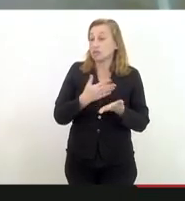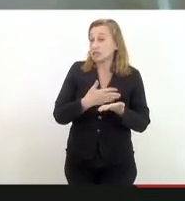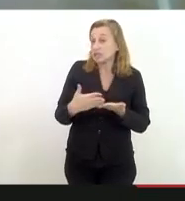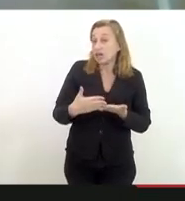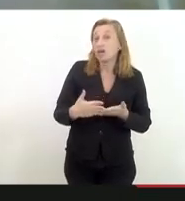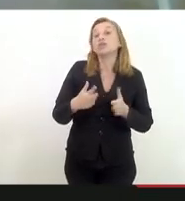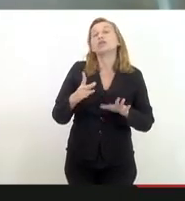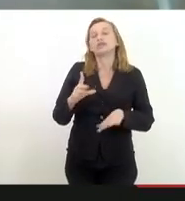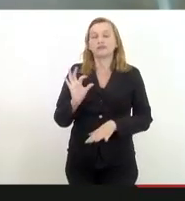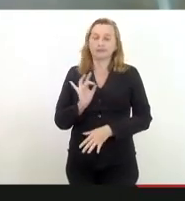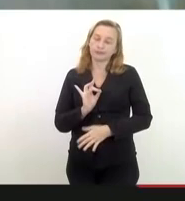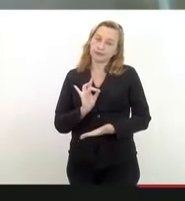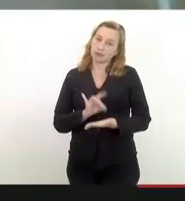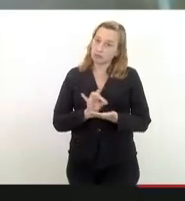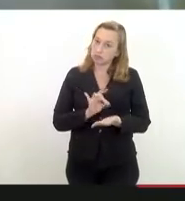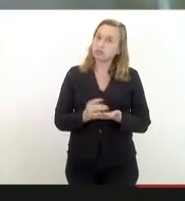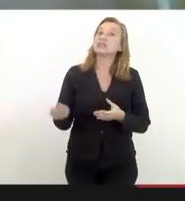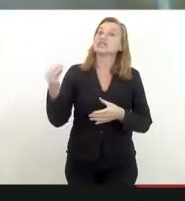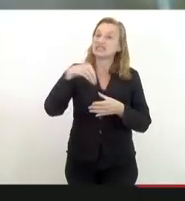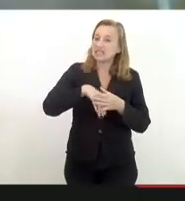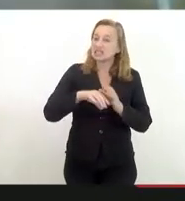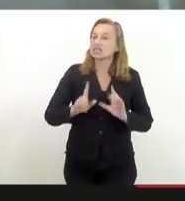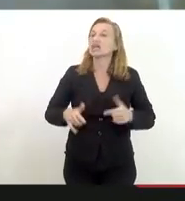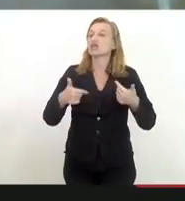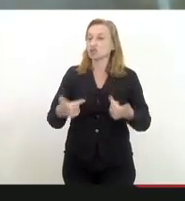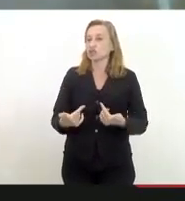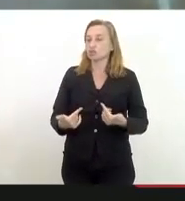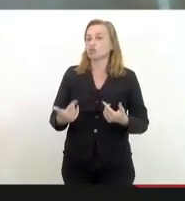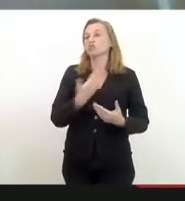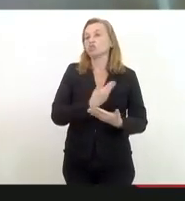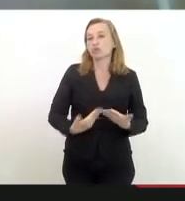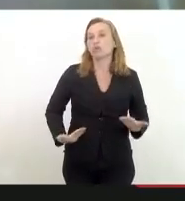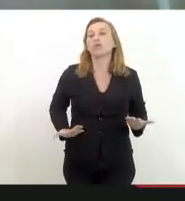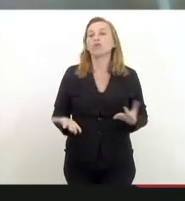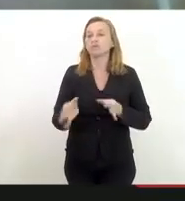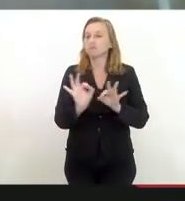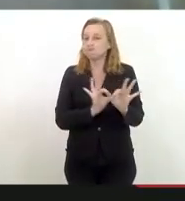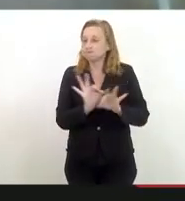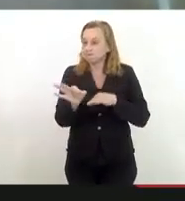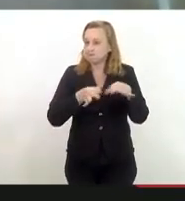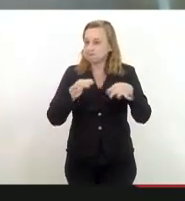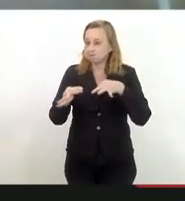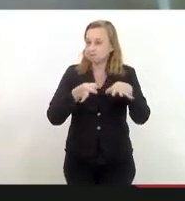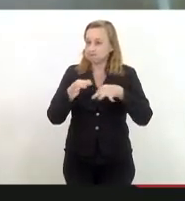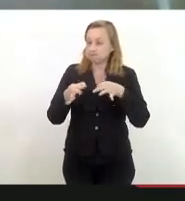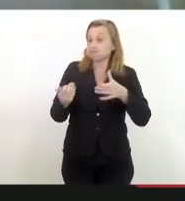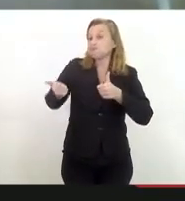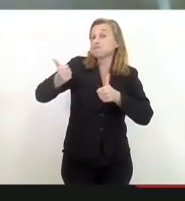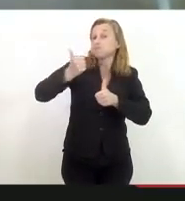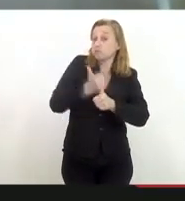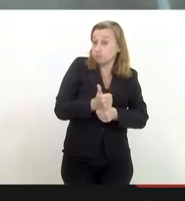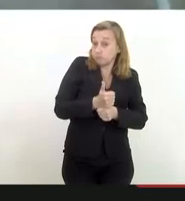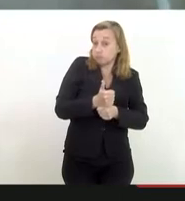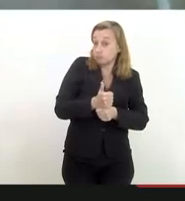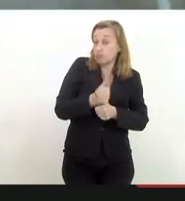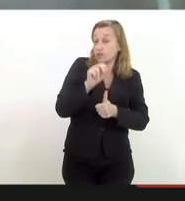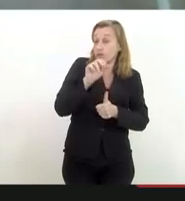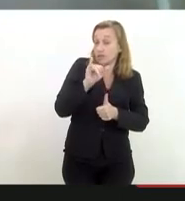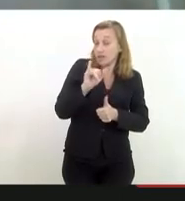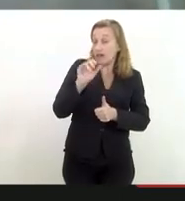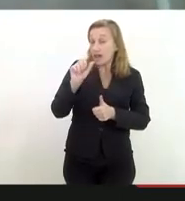existe então, dentro dessa ação civil pública, um planejamento de substituir o IETAP,